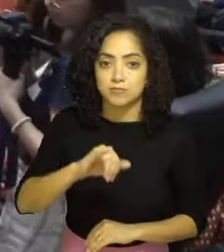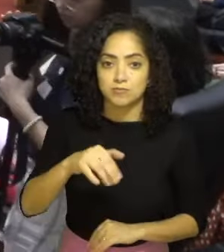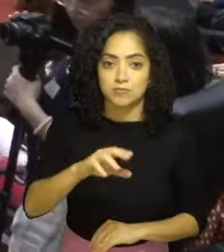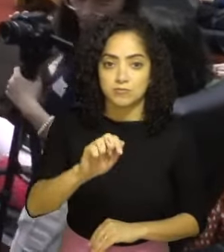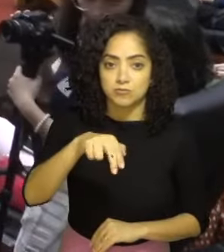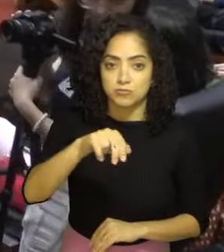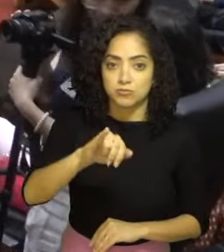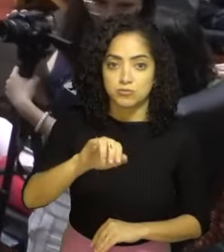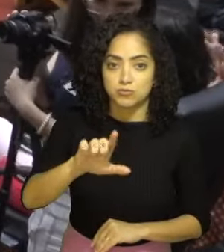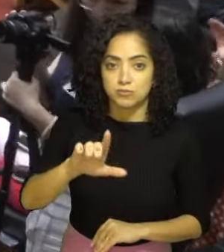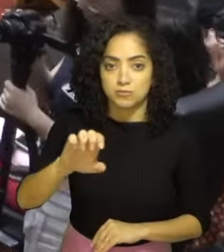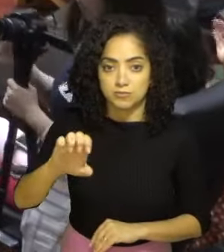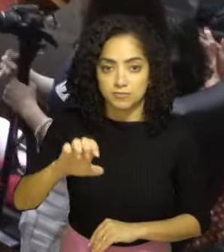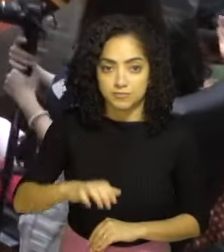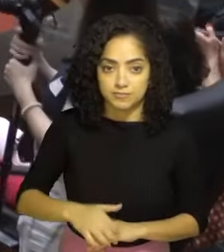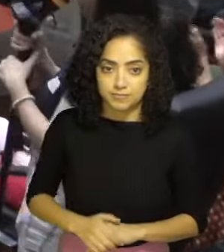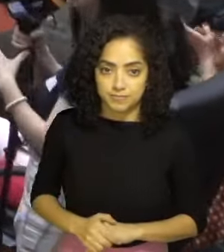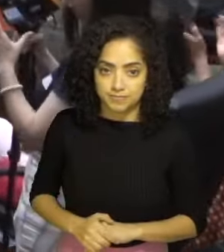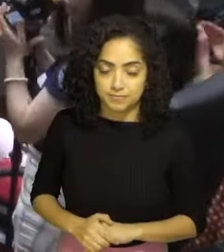da Silva.